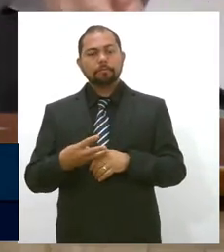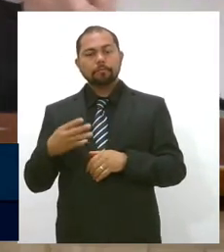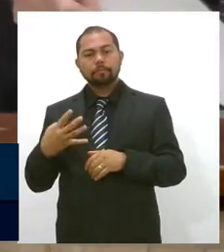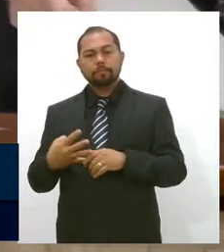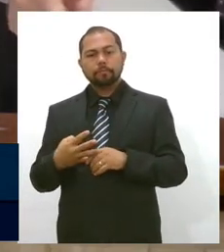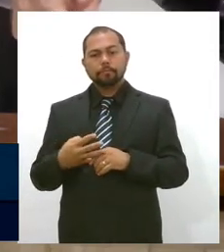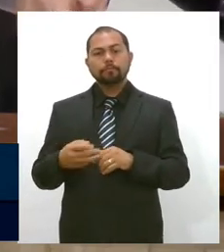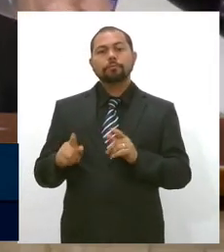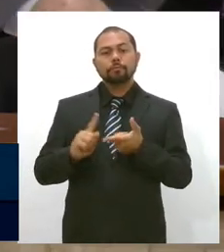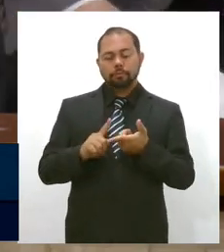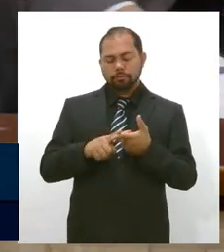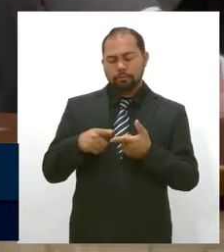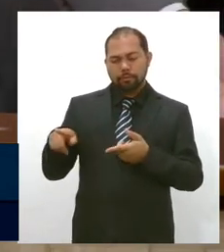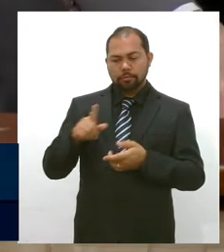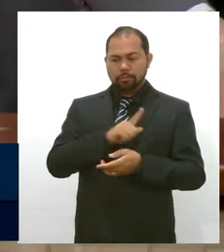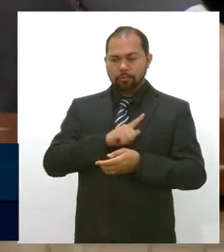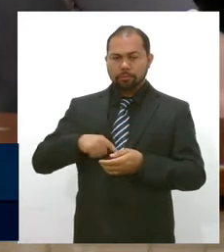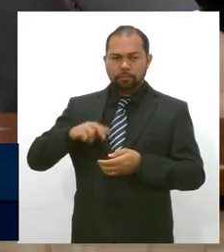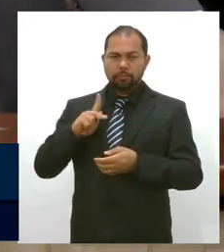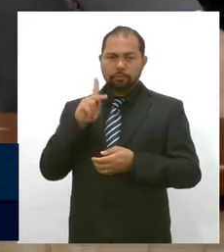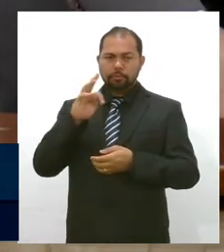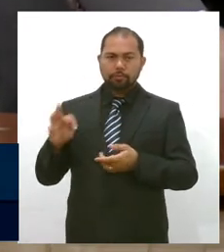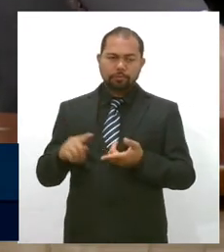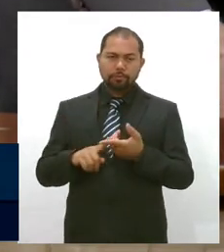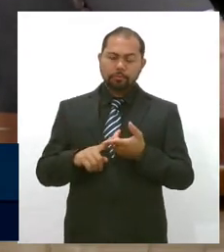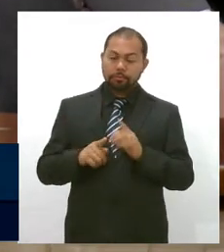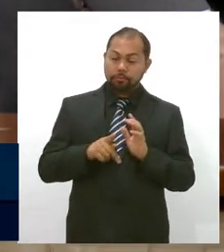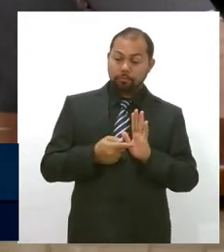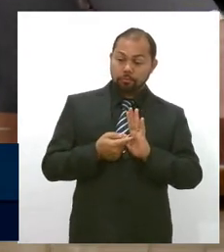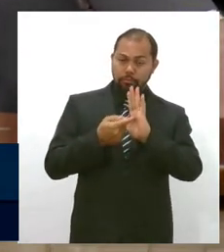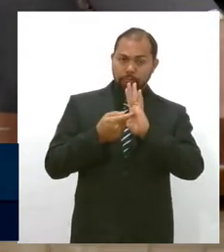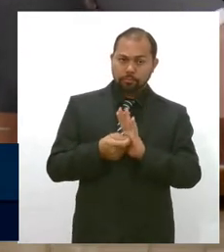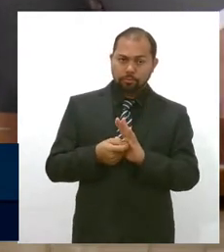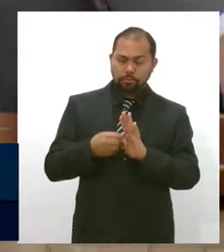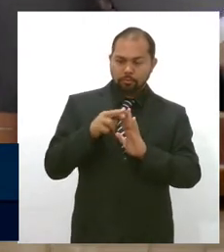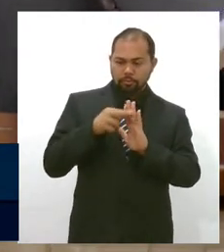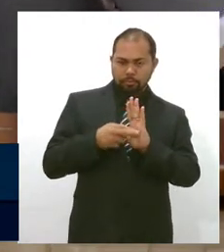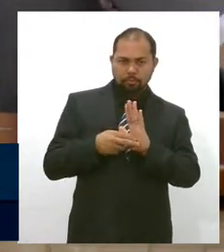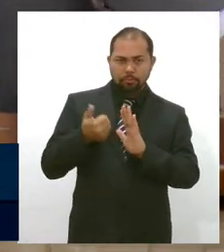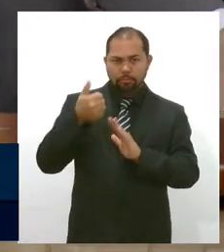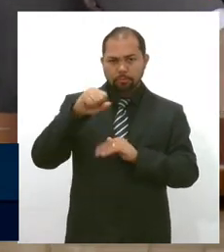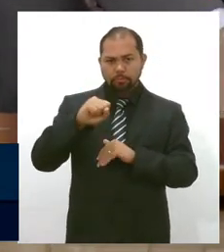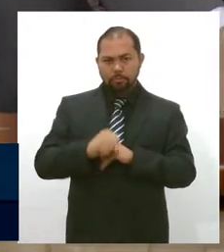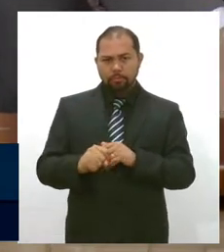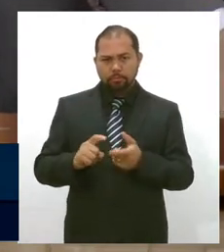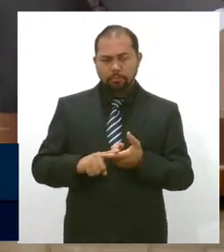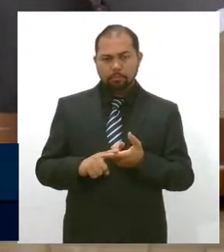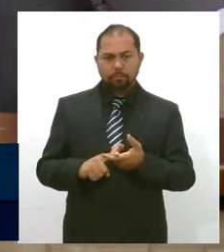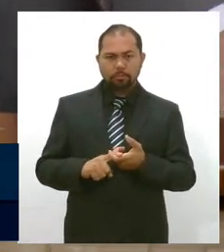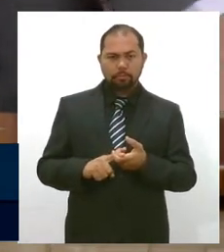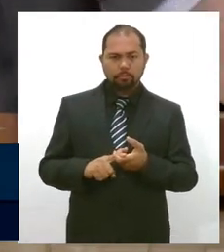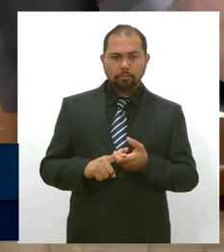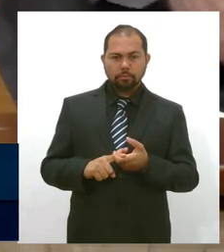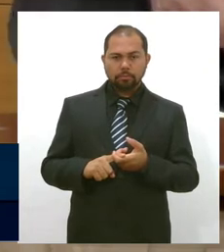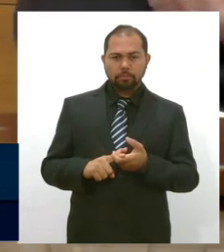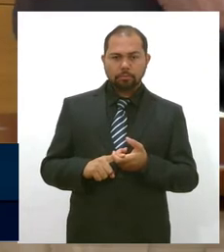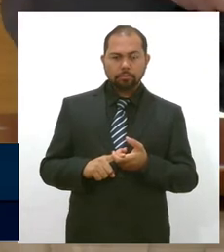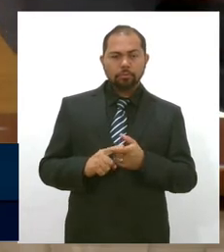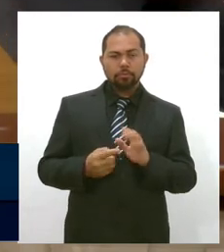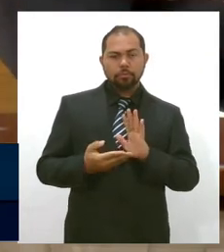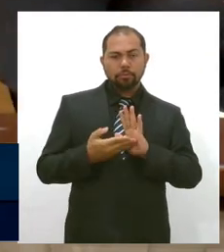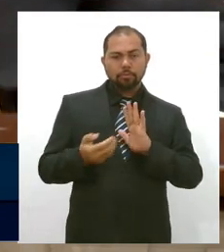Senhor presidente, apresento a Vossa Excelência, nos termos do artigo 198 do Regimento Interno, a presente indicação ao senhor